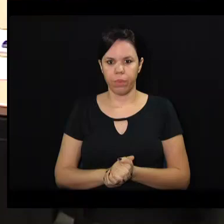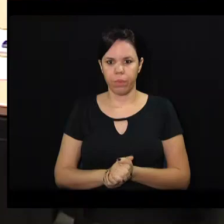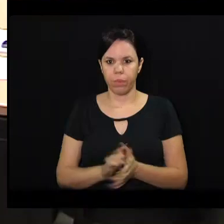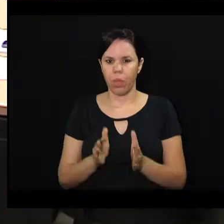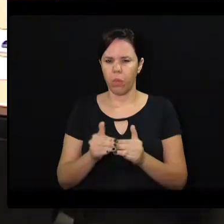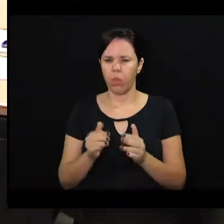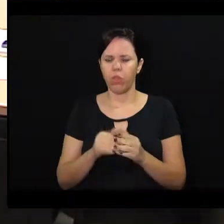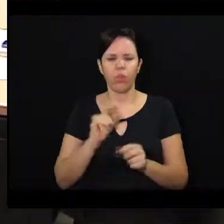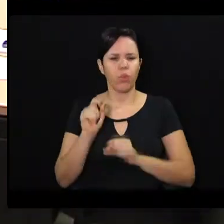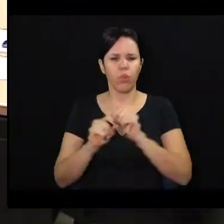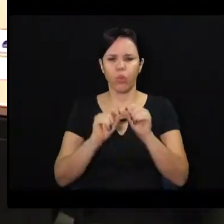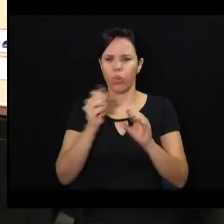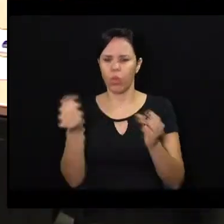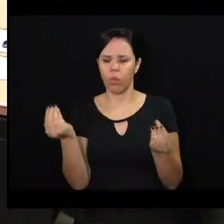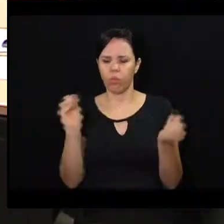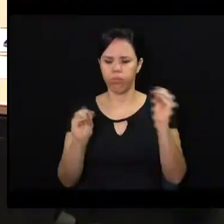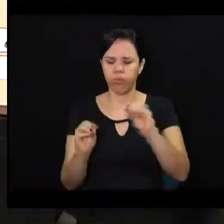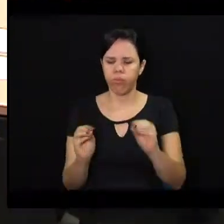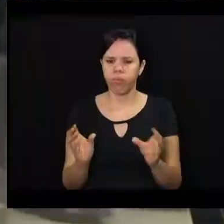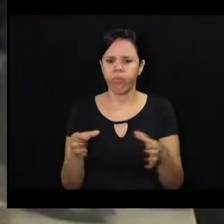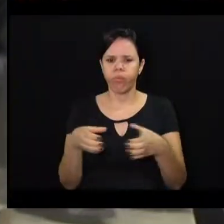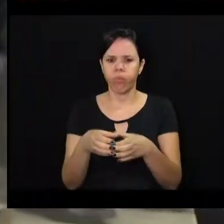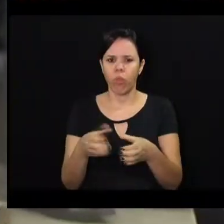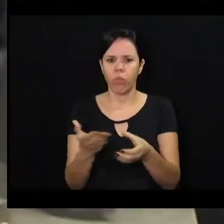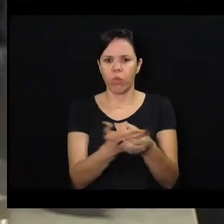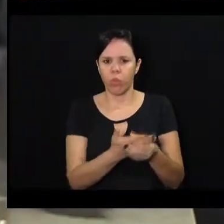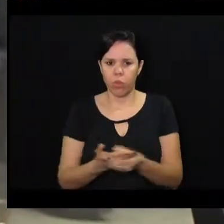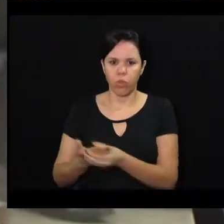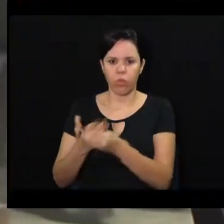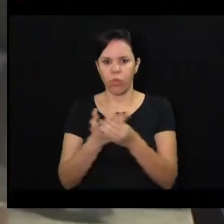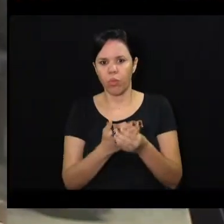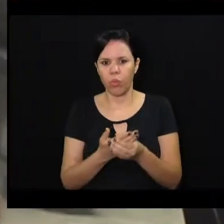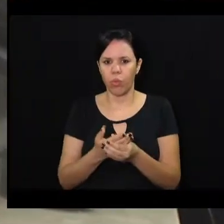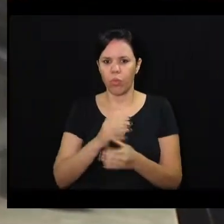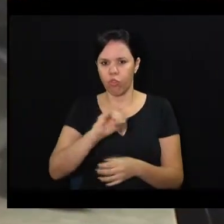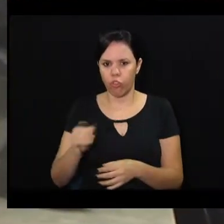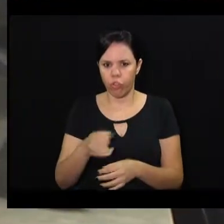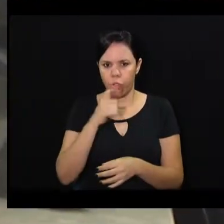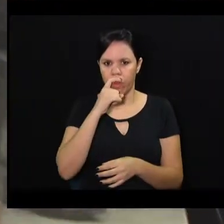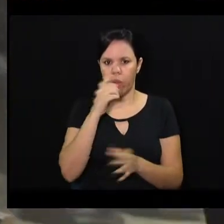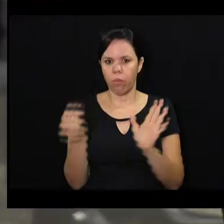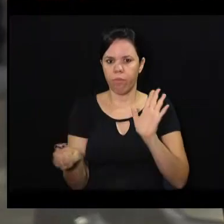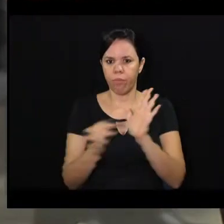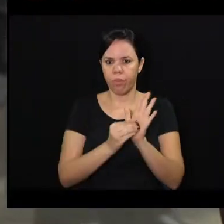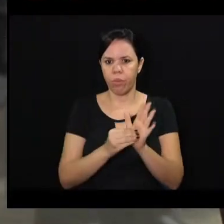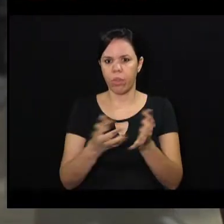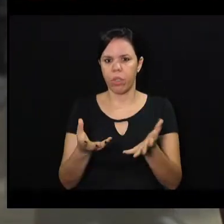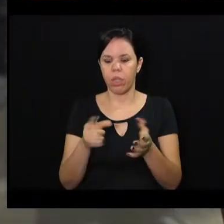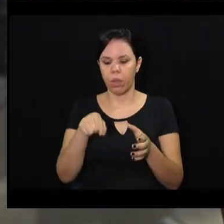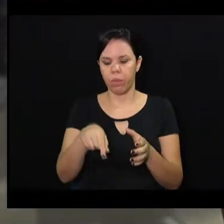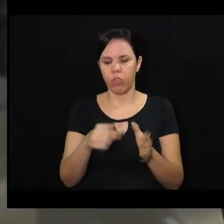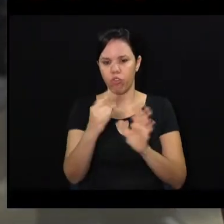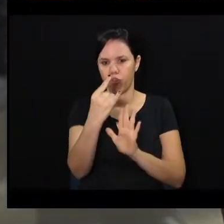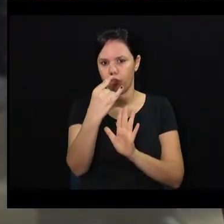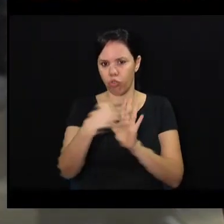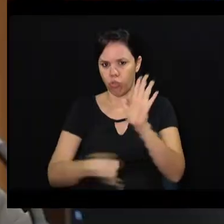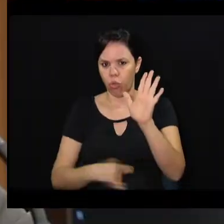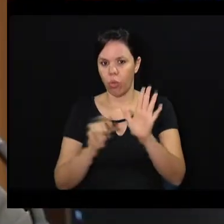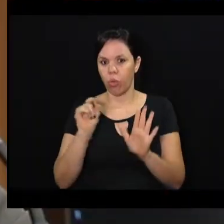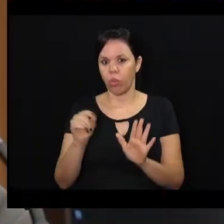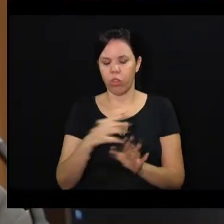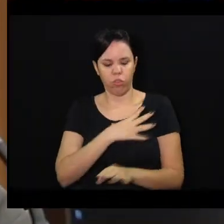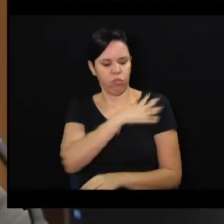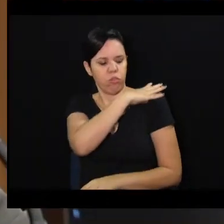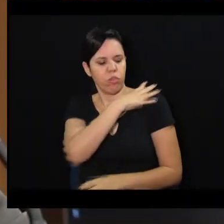de instalação de uma comissão processante foi protocolado pelo vereador Jorge Schneider. No documento, ele alega que